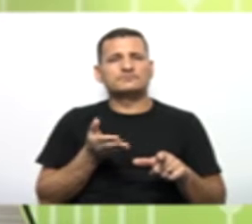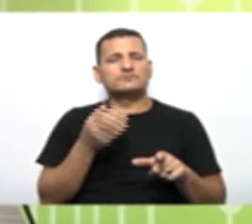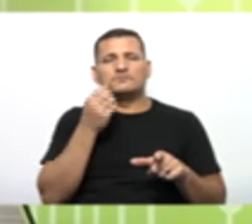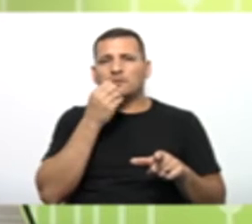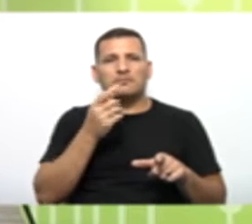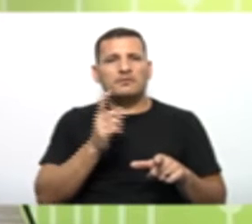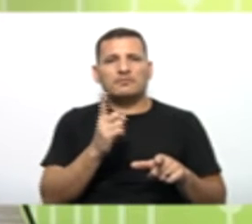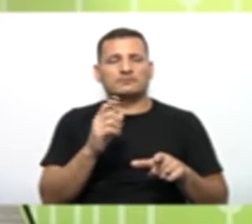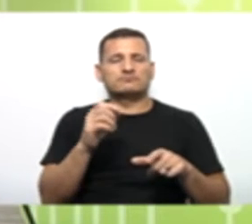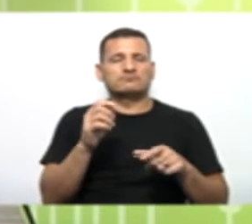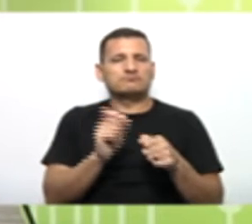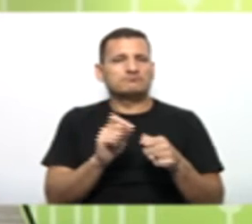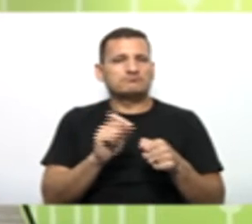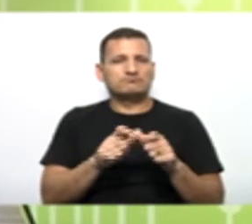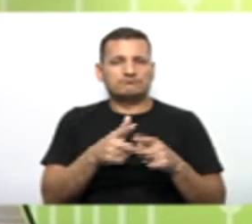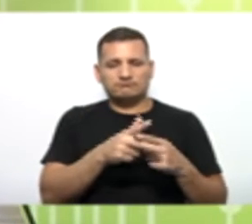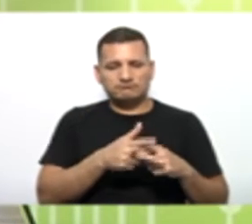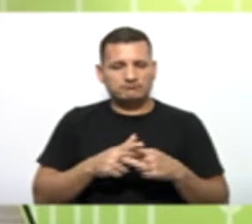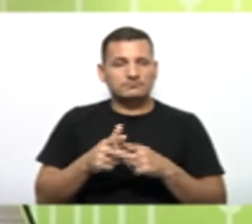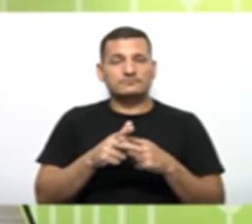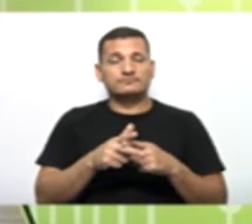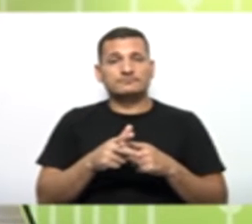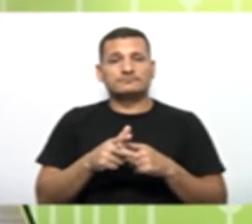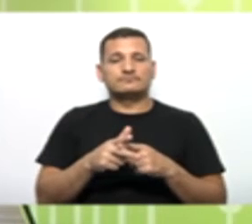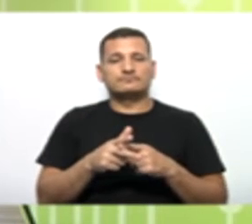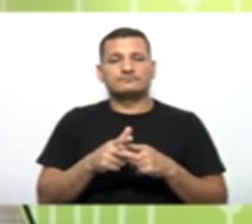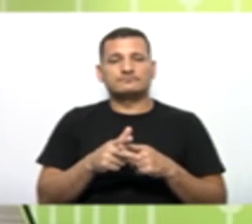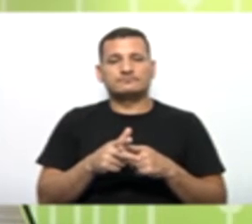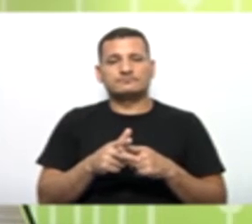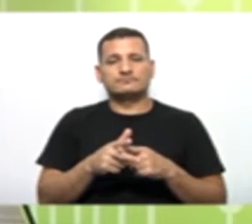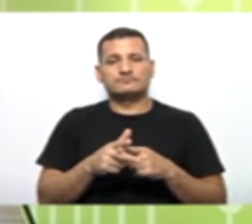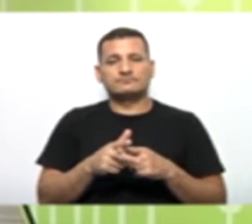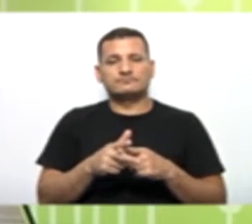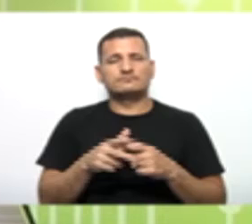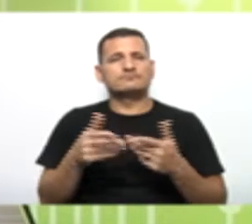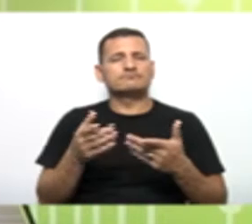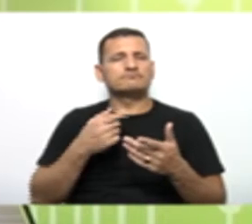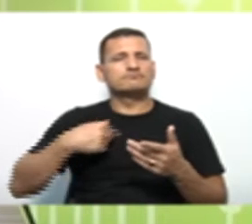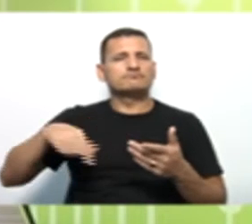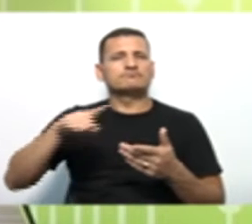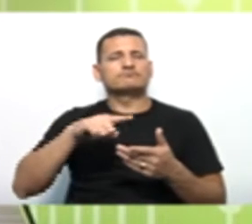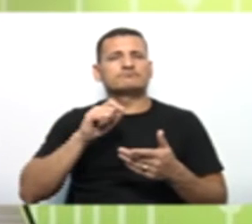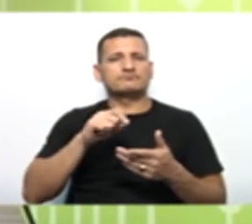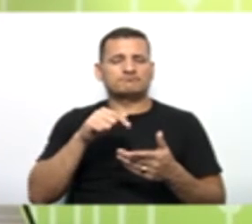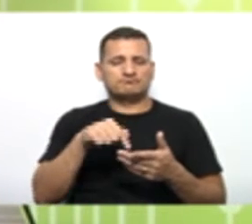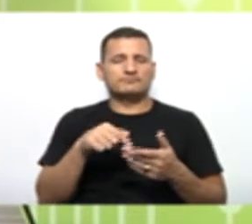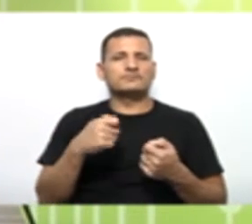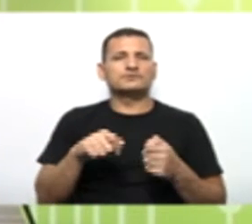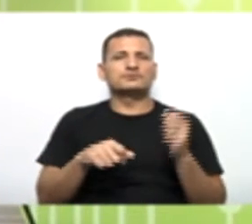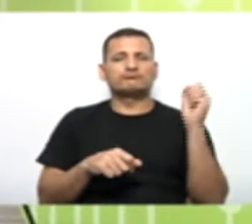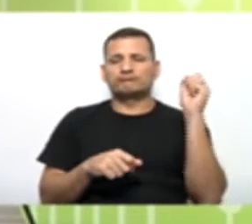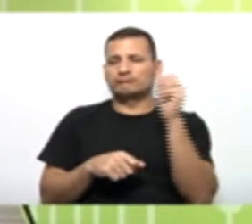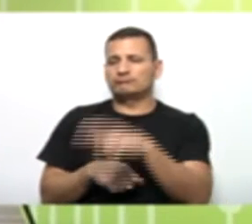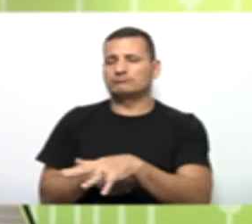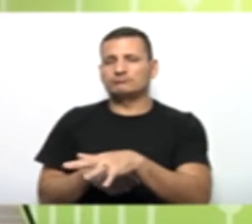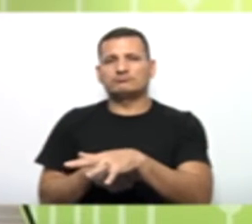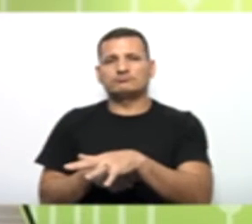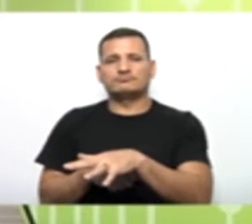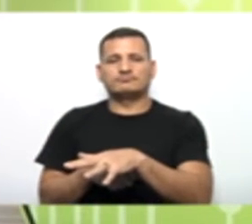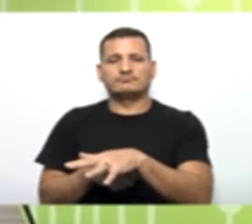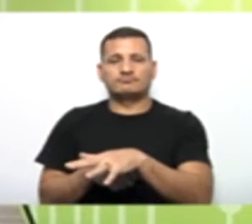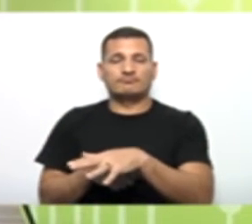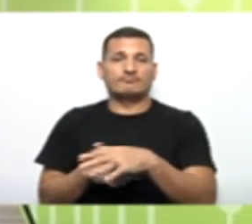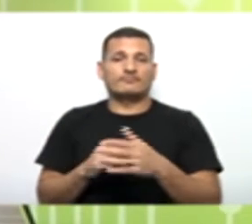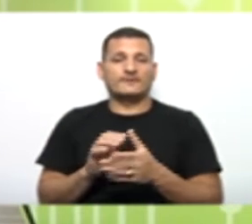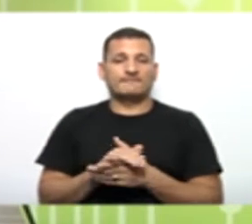bem produzido. E aí, nós vamos acabar tendo que descartar aquele aparelho. E isso vai fazer com que